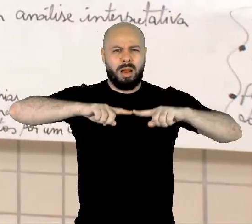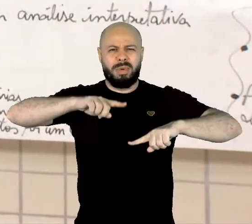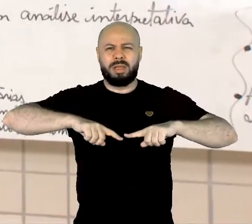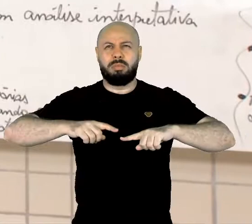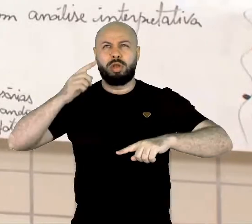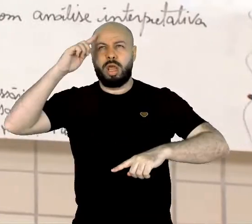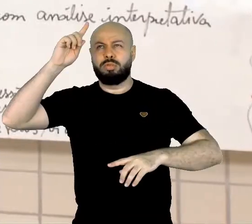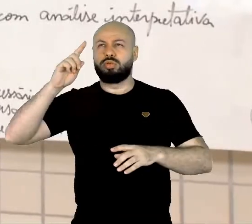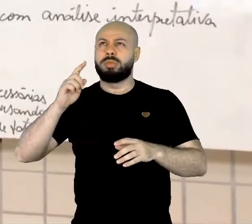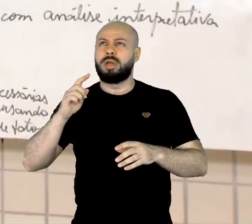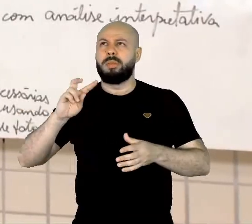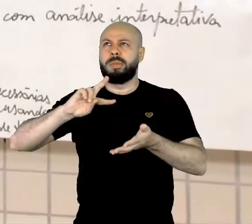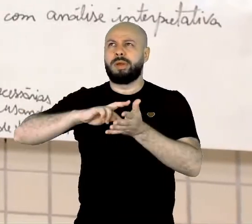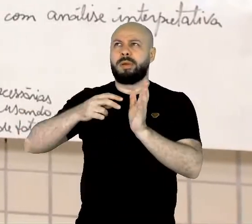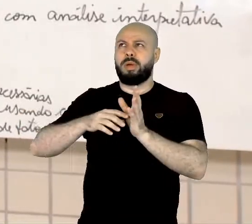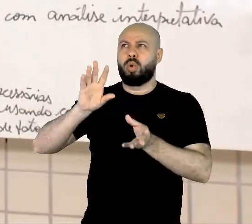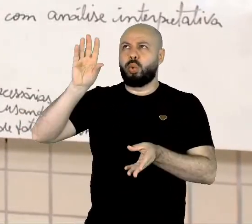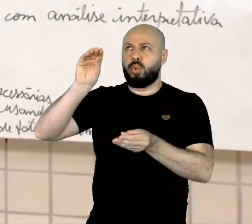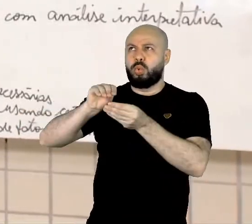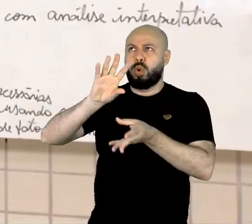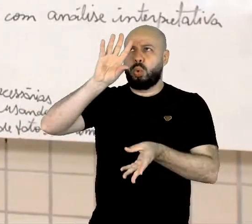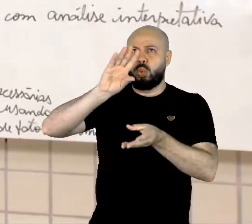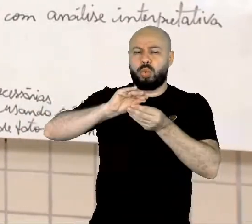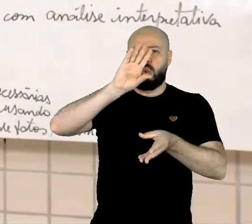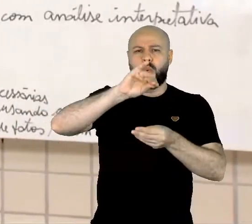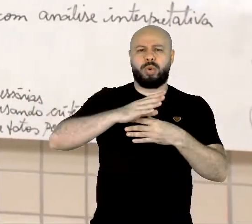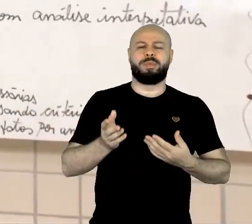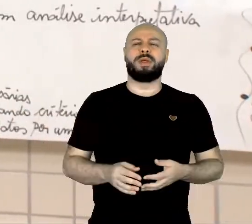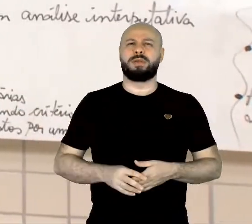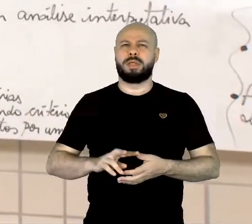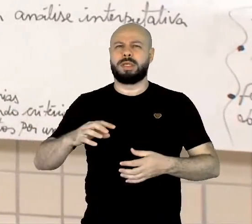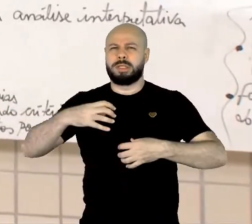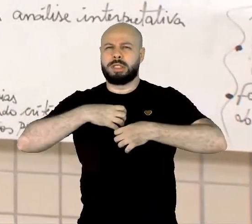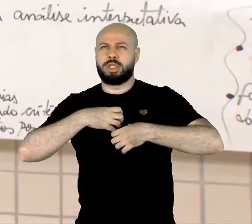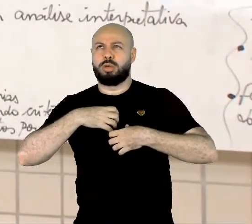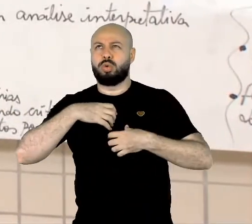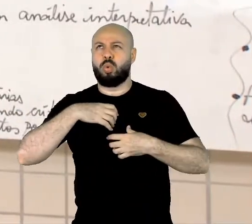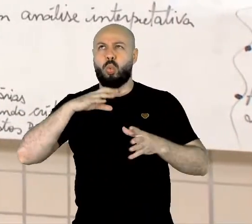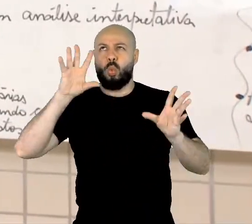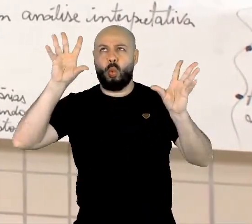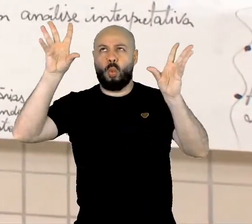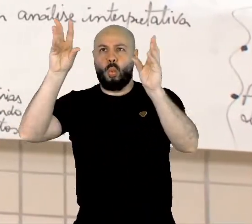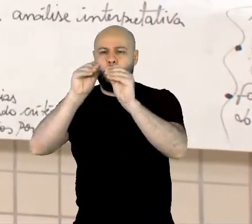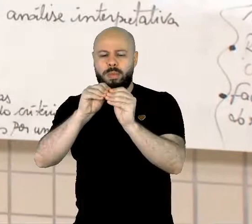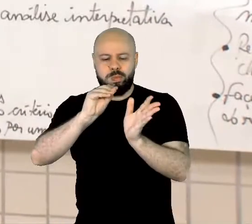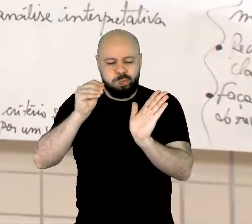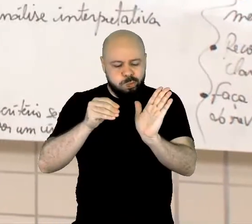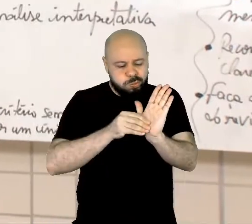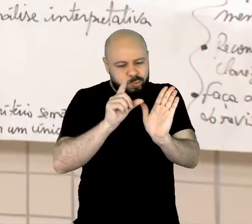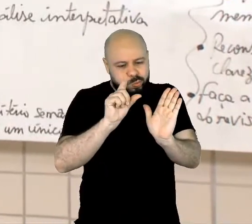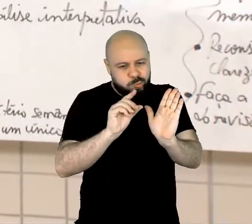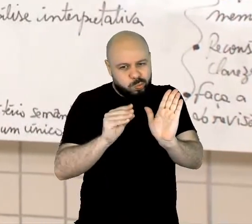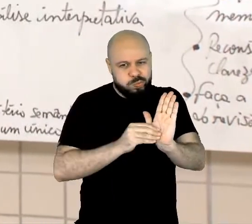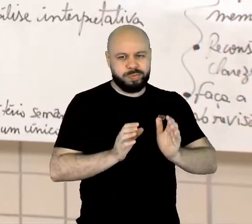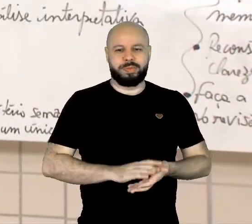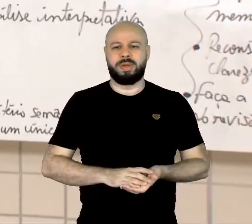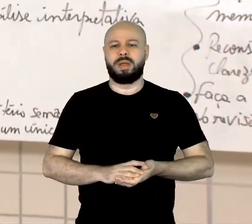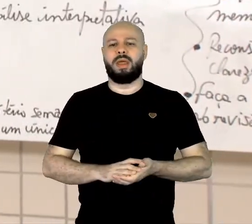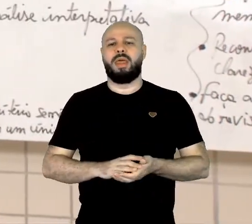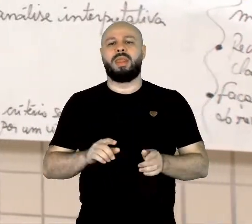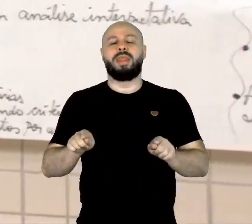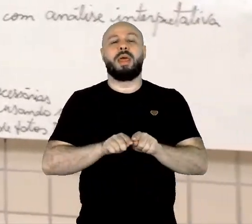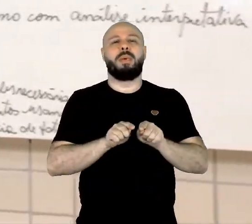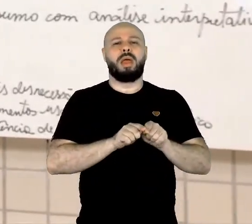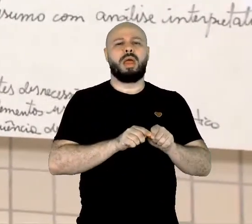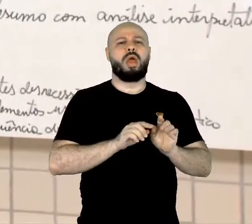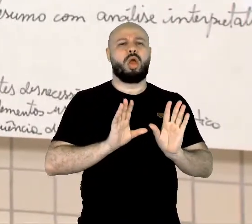e critérios semânticos, o significado das palavras, o sentido. Construção, substitui sequência de fatos por um único. A